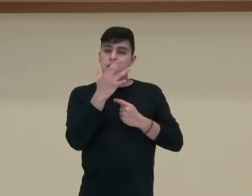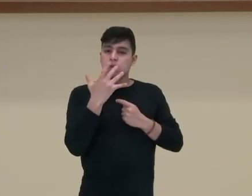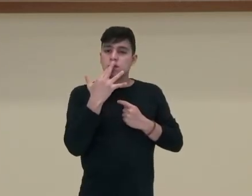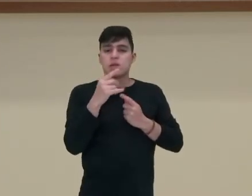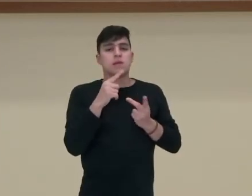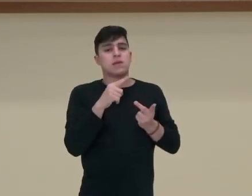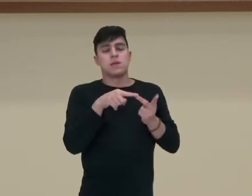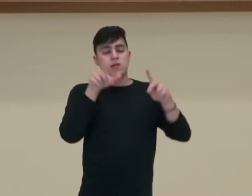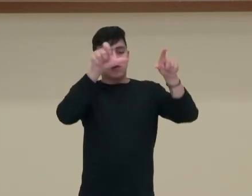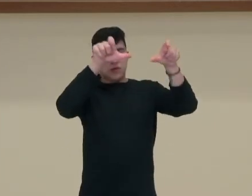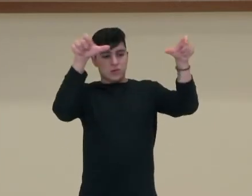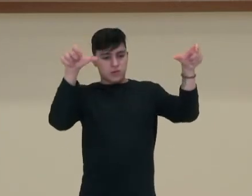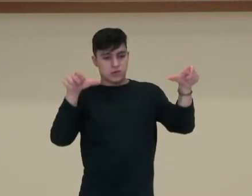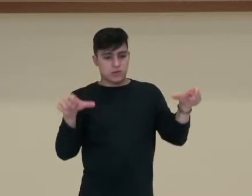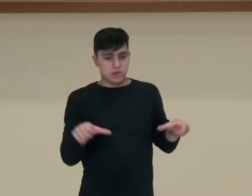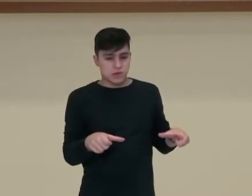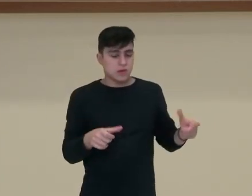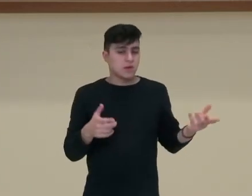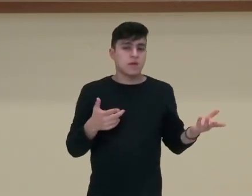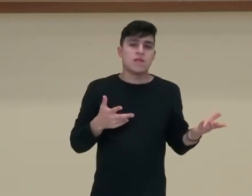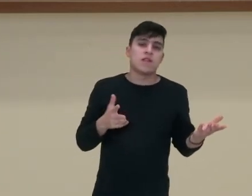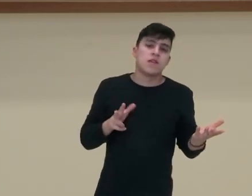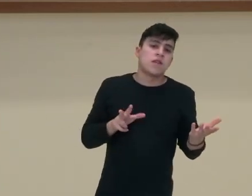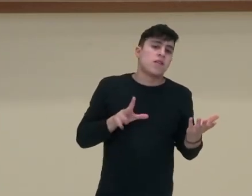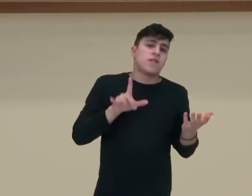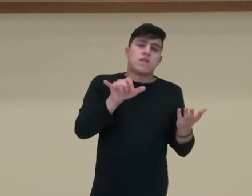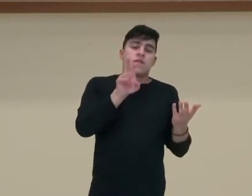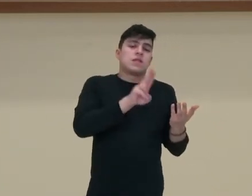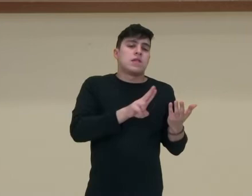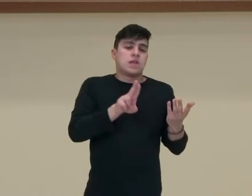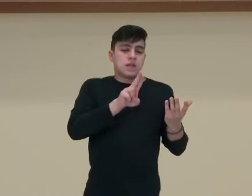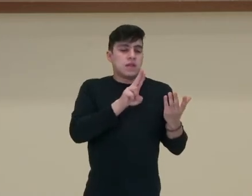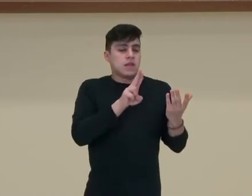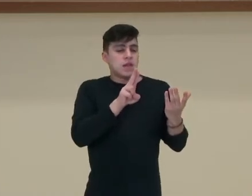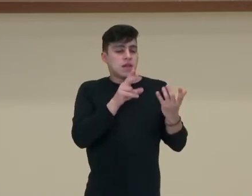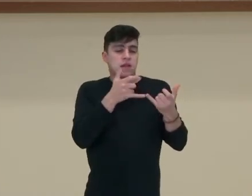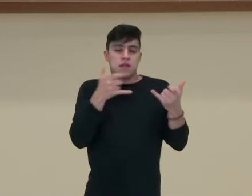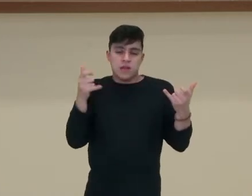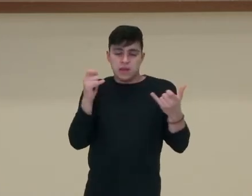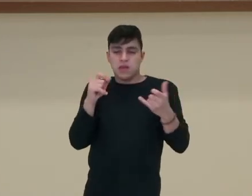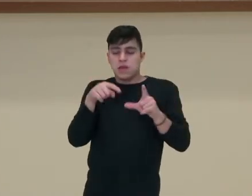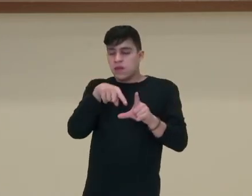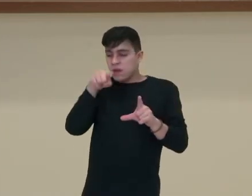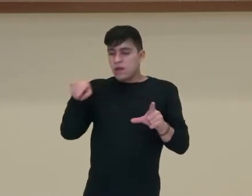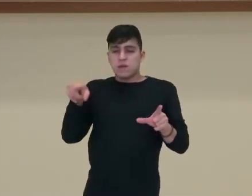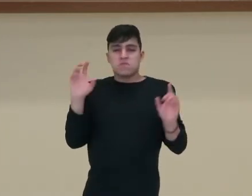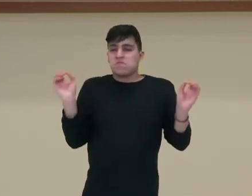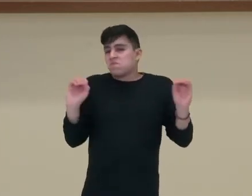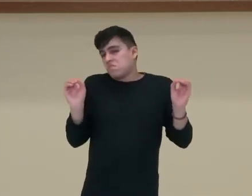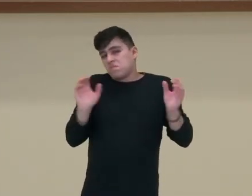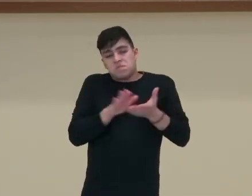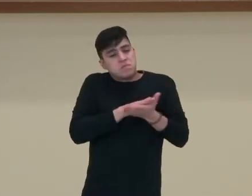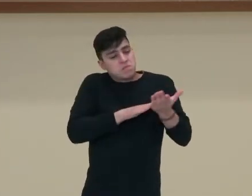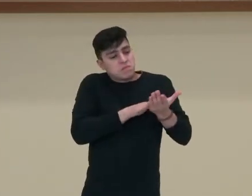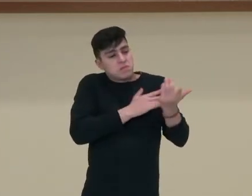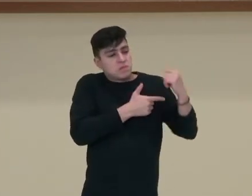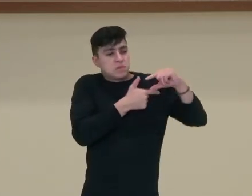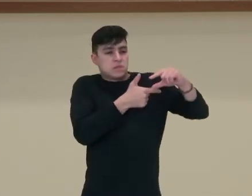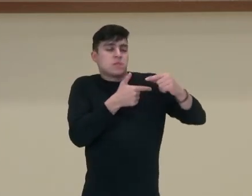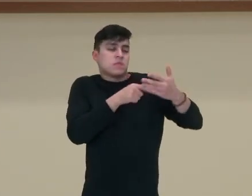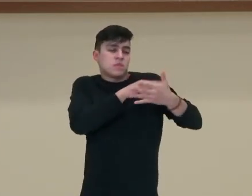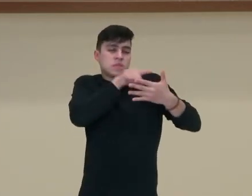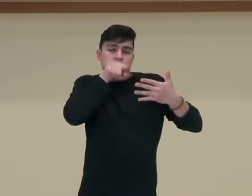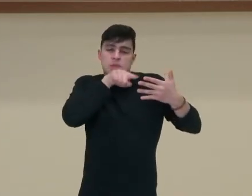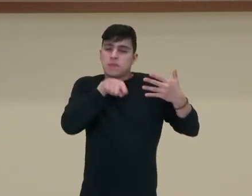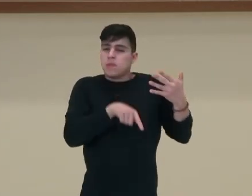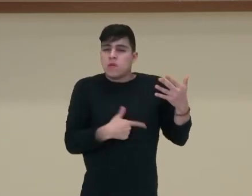de formas, né, ela vai utilizar de linhas, de traços, e não vai utilizar a pentagrama, não vai ter as